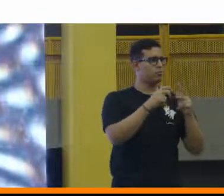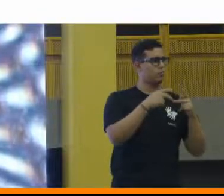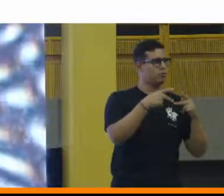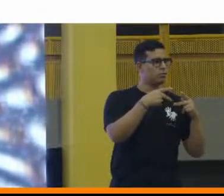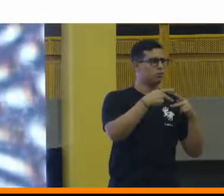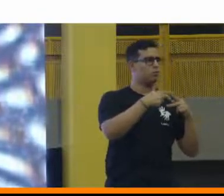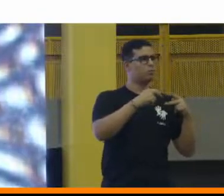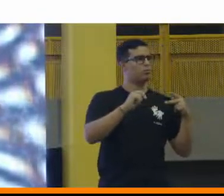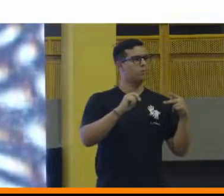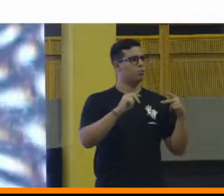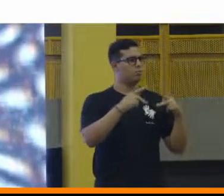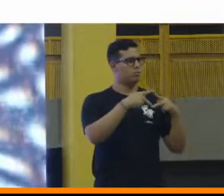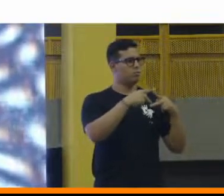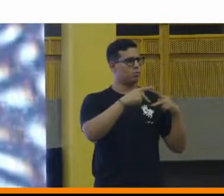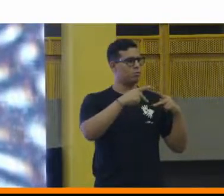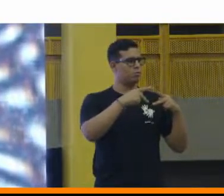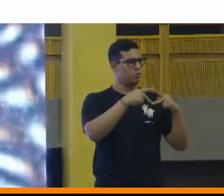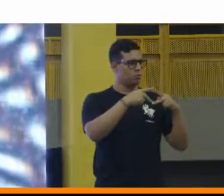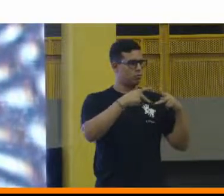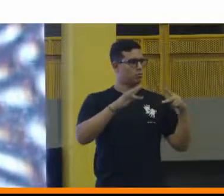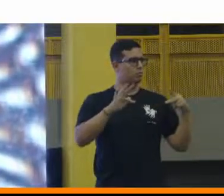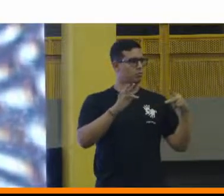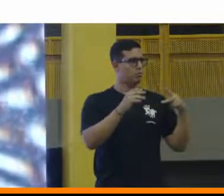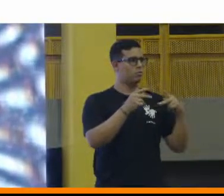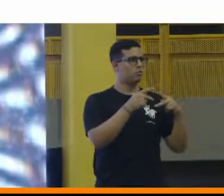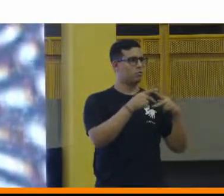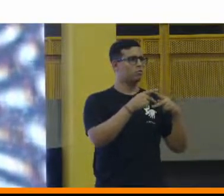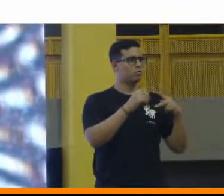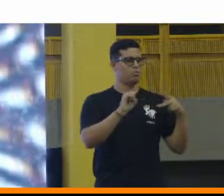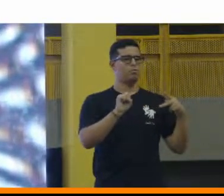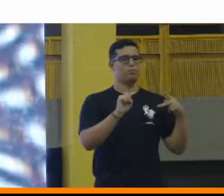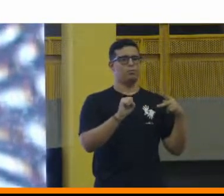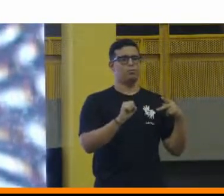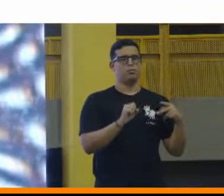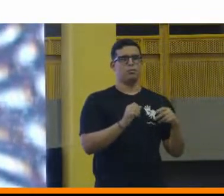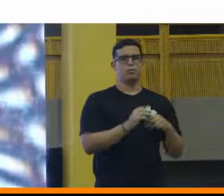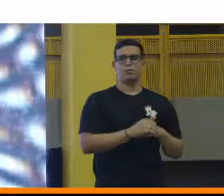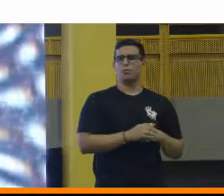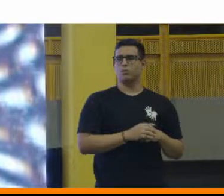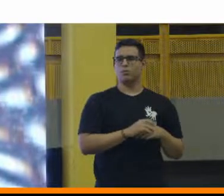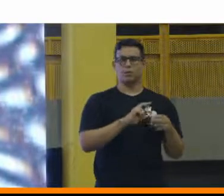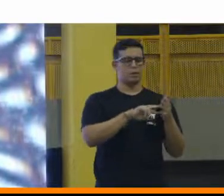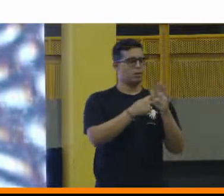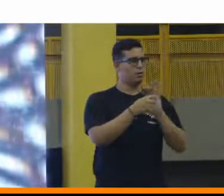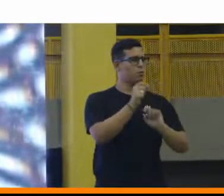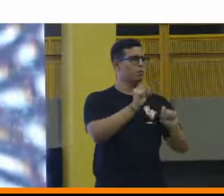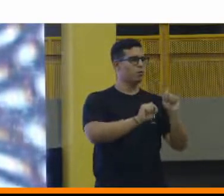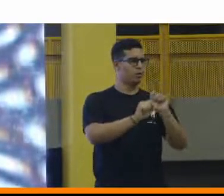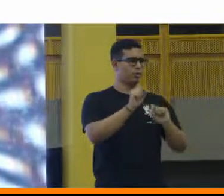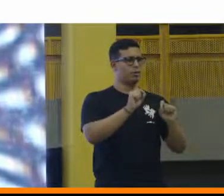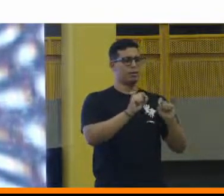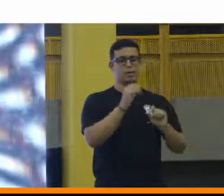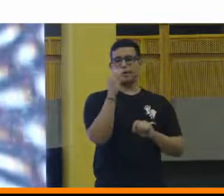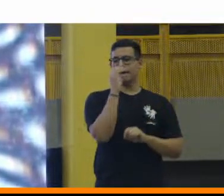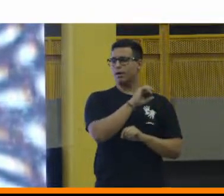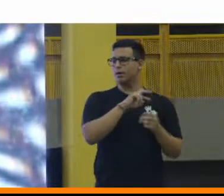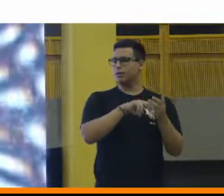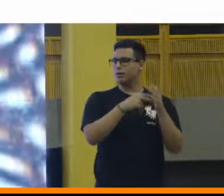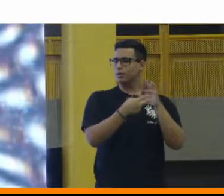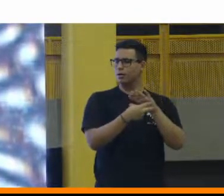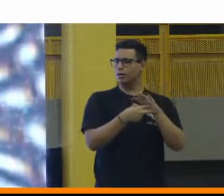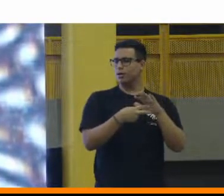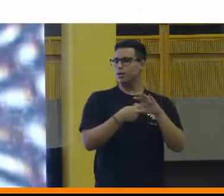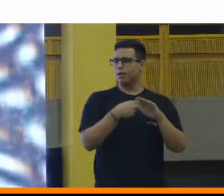Velocidade é mais do que uma fórmula. Você tem que se perguntar, o que isso quer dizer? Velocidade representa a rapidez com que se